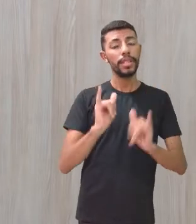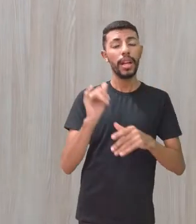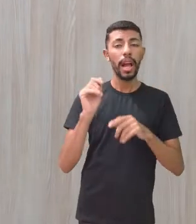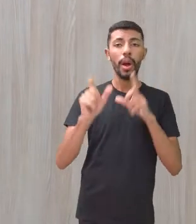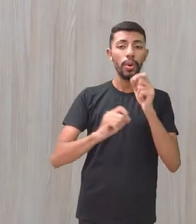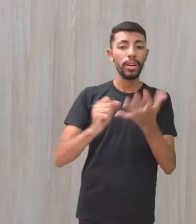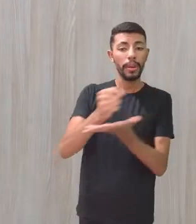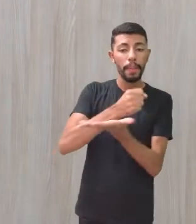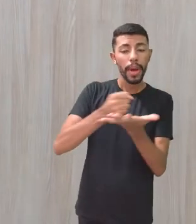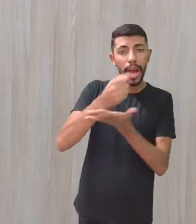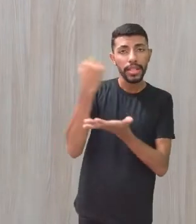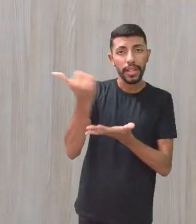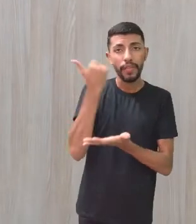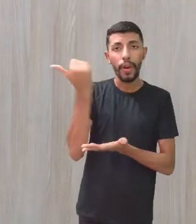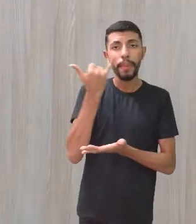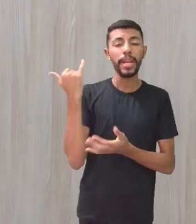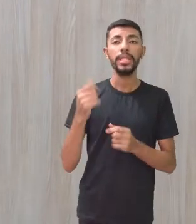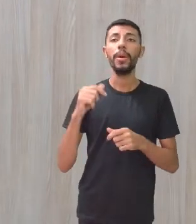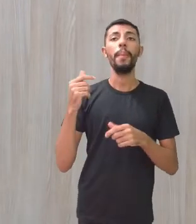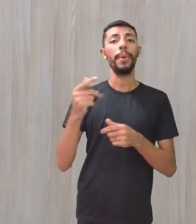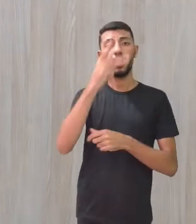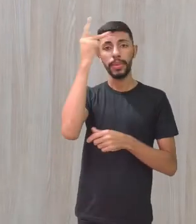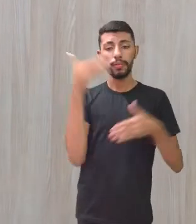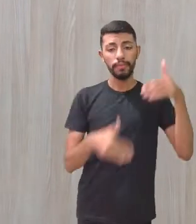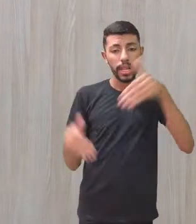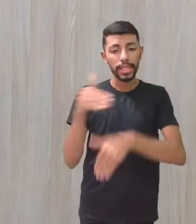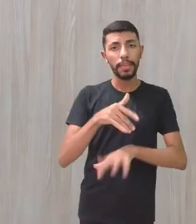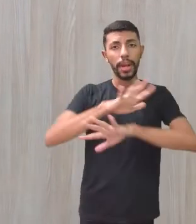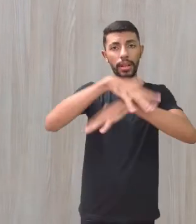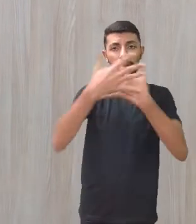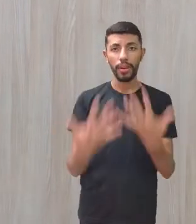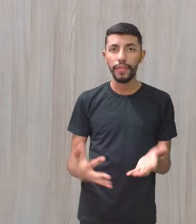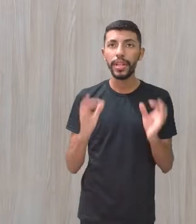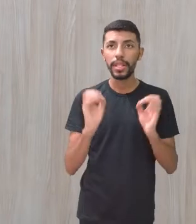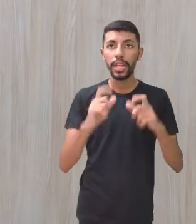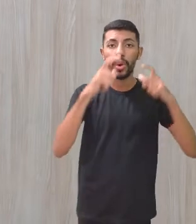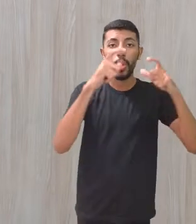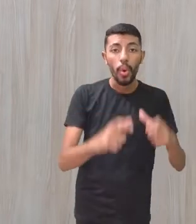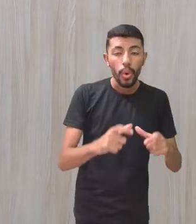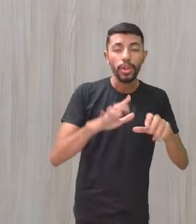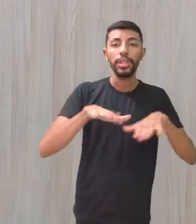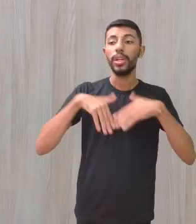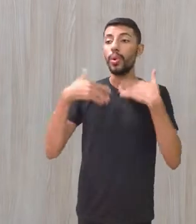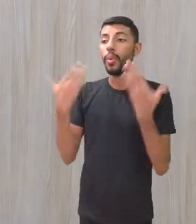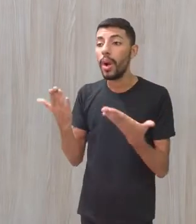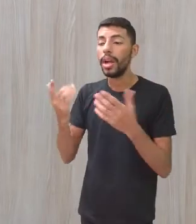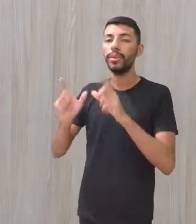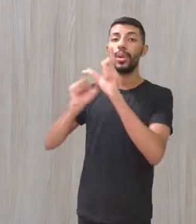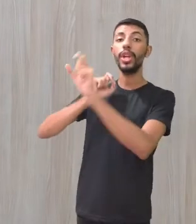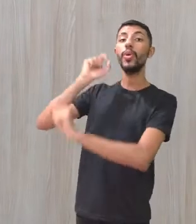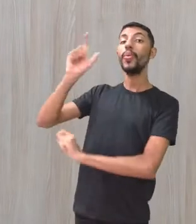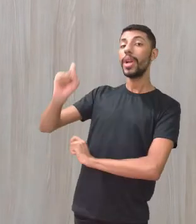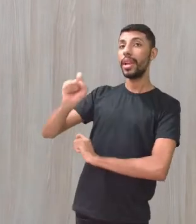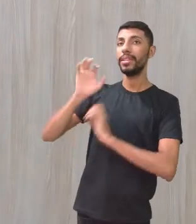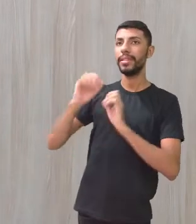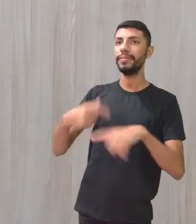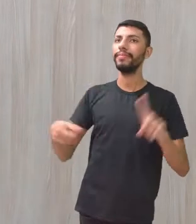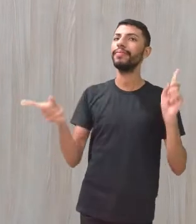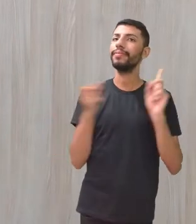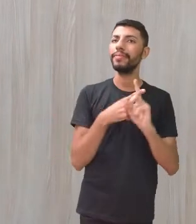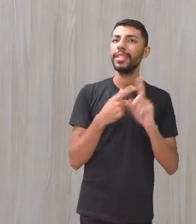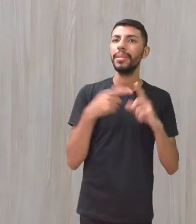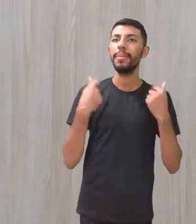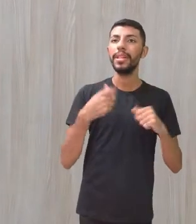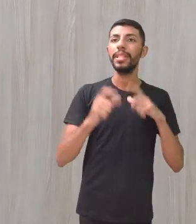informações básicas para que ele participe do evento. Onde, quando e o que. E eu preciso colocar